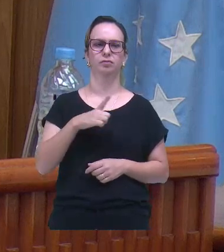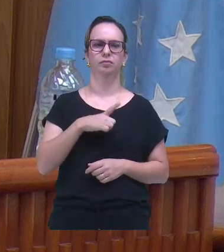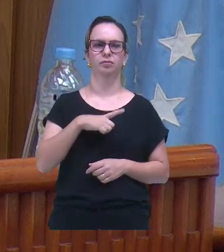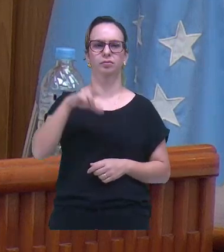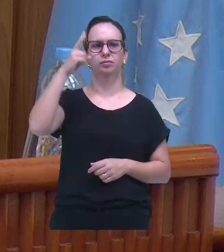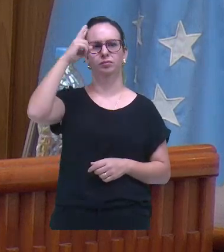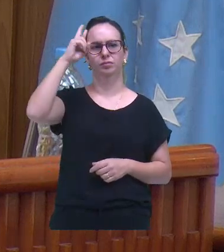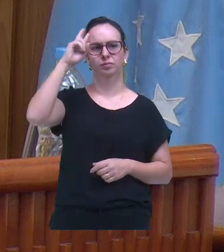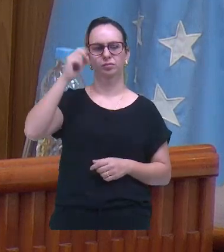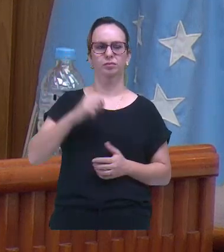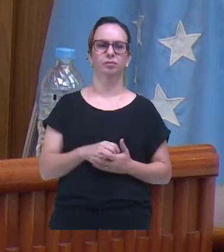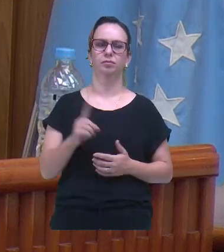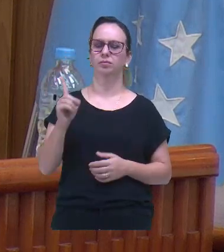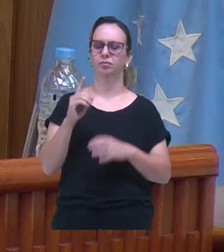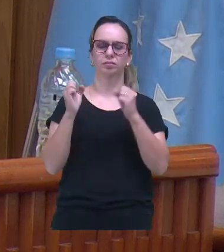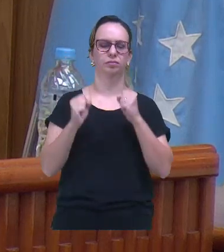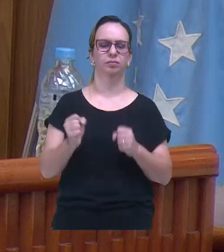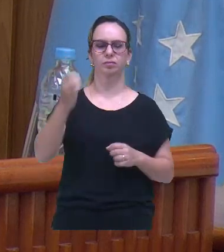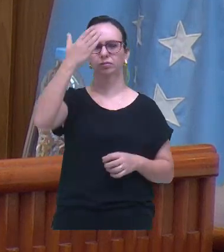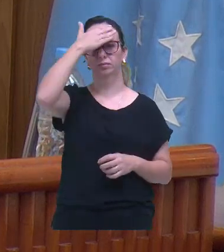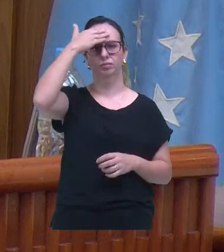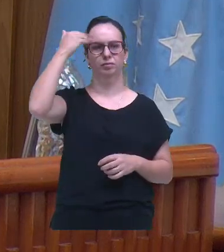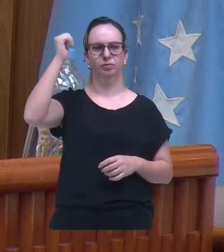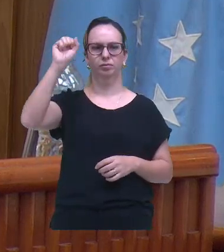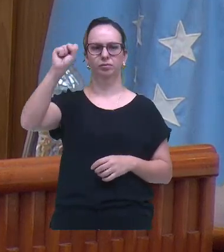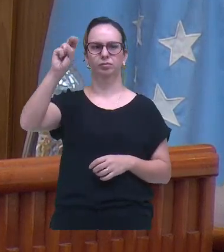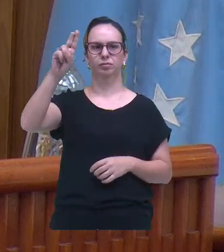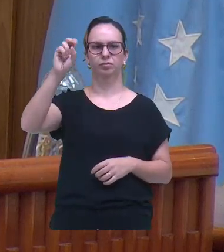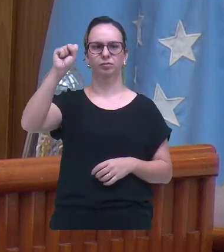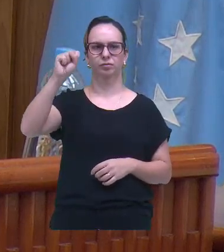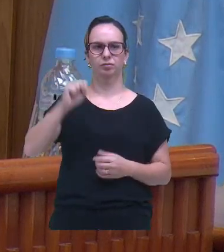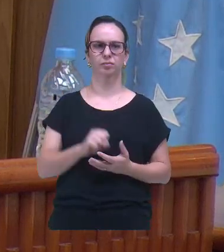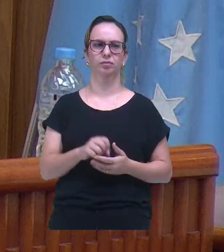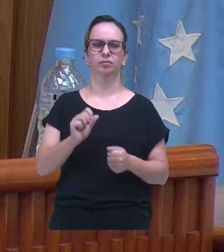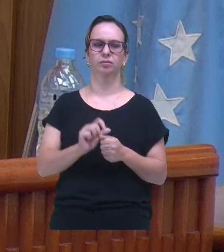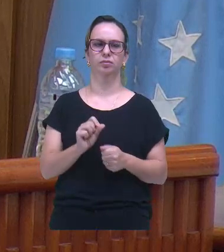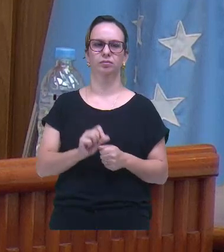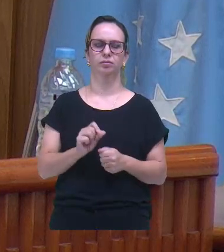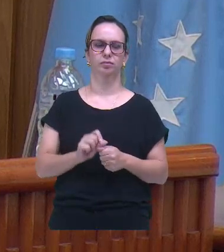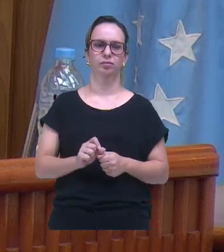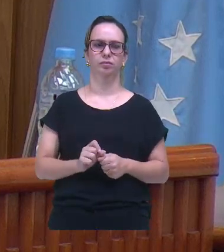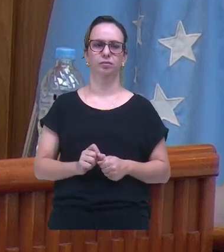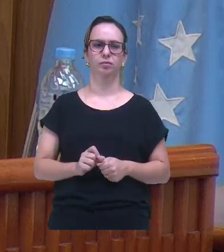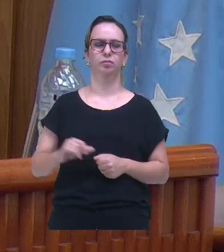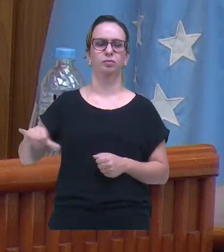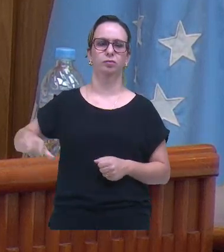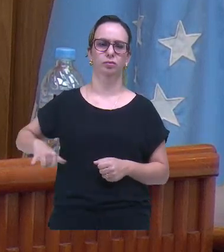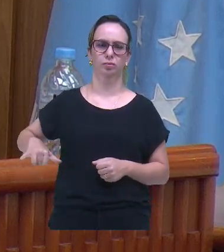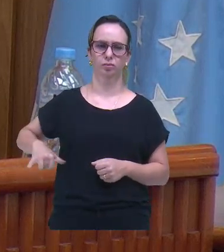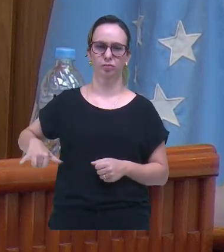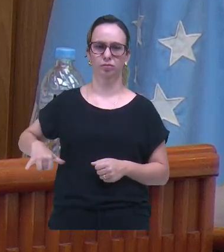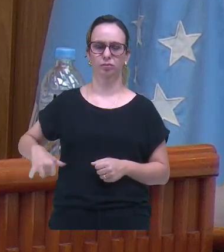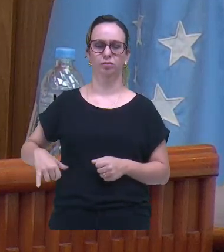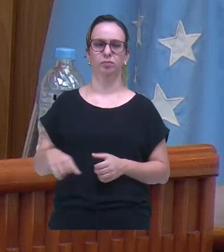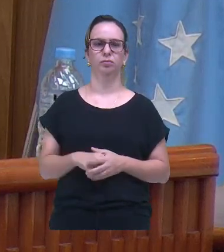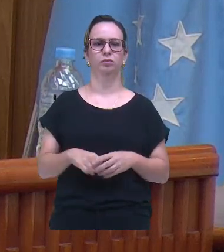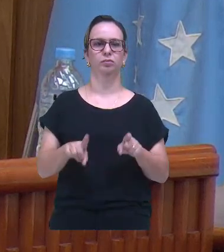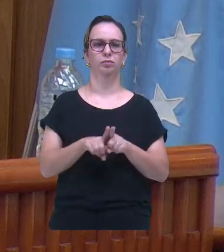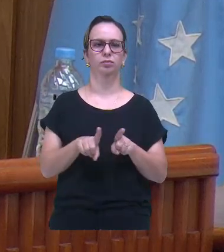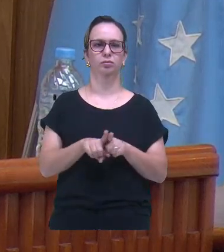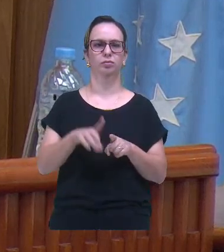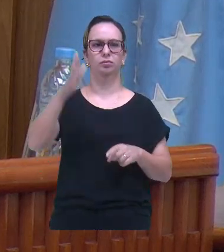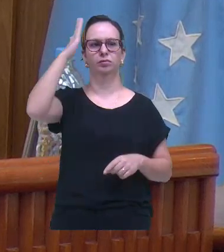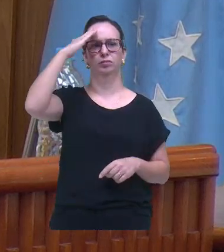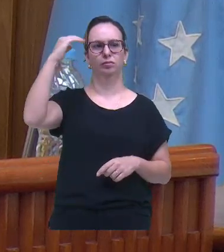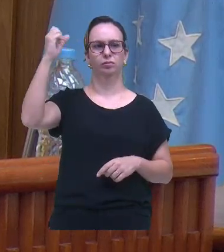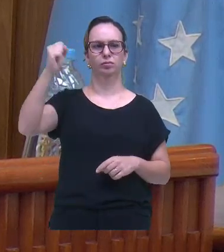que o SUS ele foi construído a partir de muita luta. Como sabemos, ele surgiu a partir de